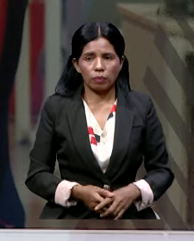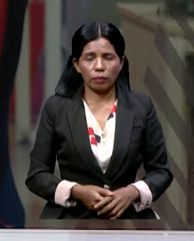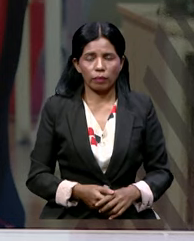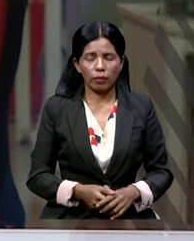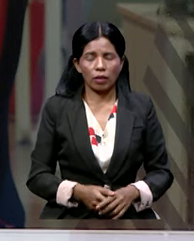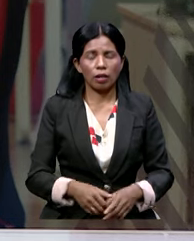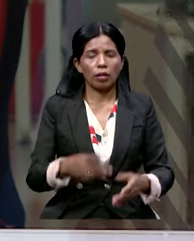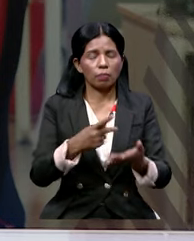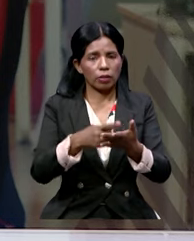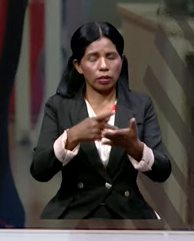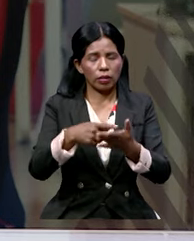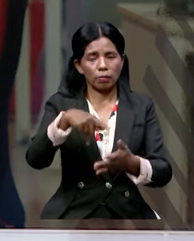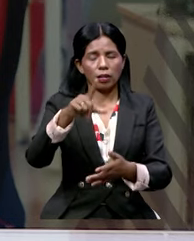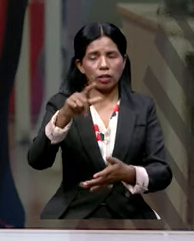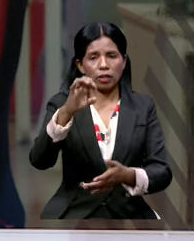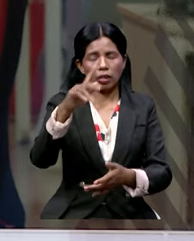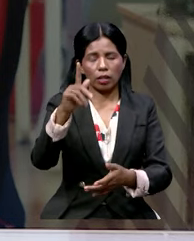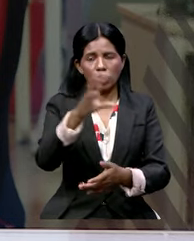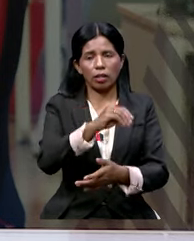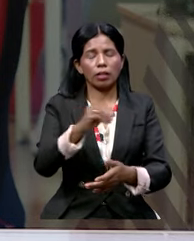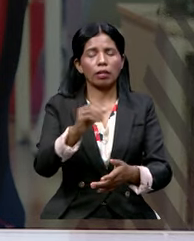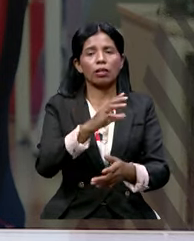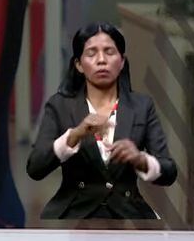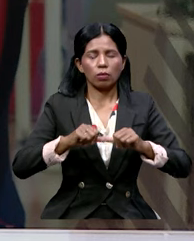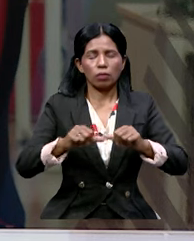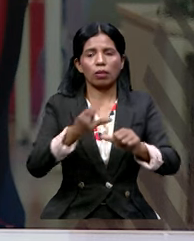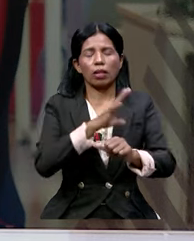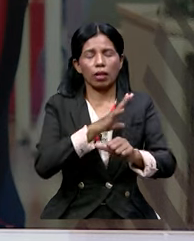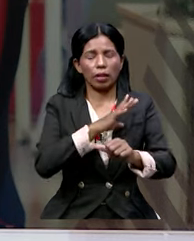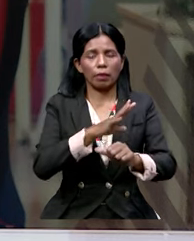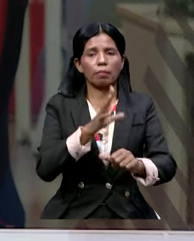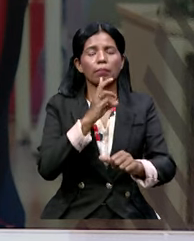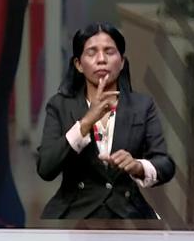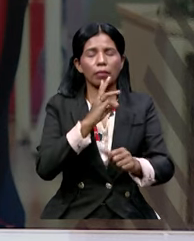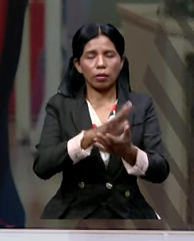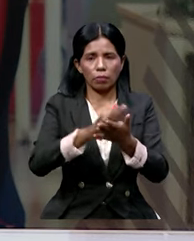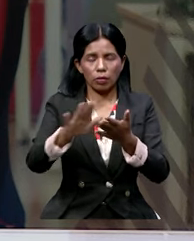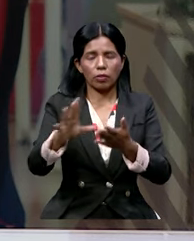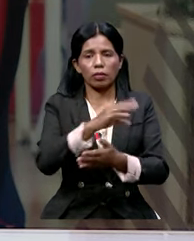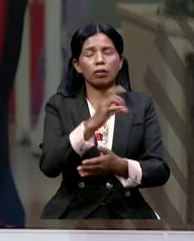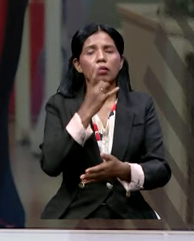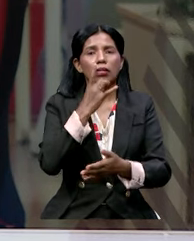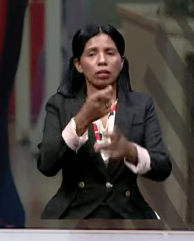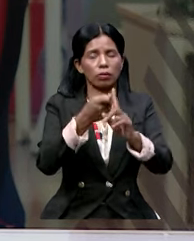Projeto Construção Pelican Paradise continua em Bemos no Eletricidade Rússia Governo.